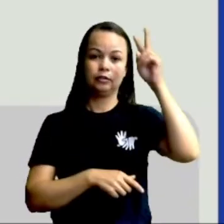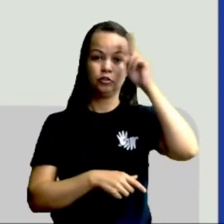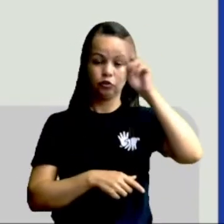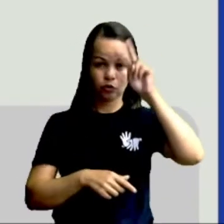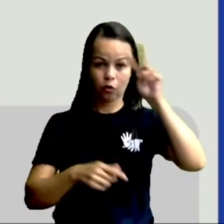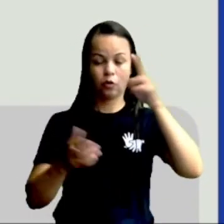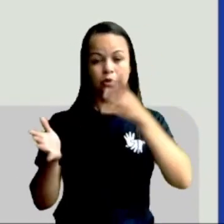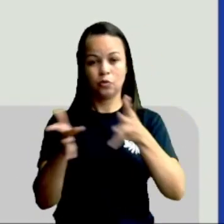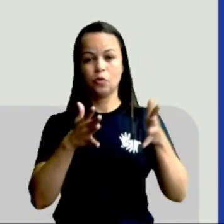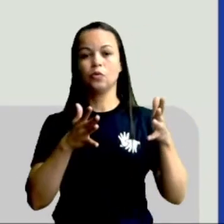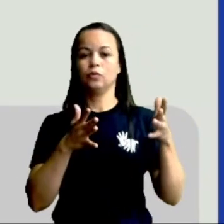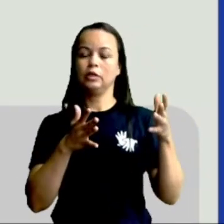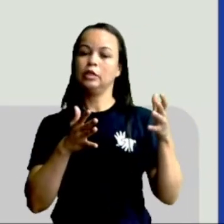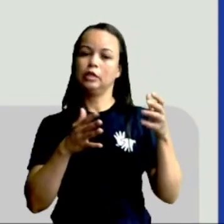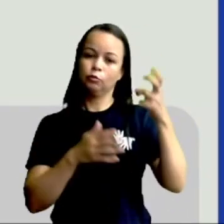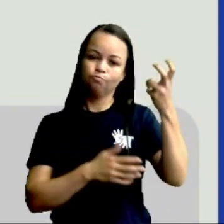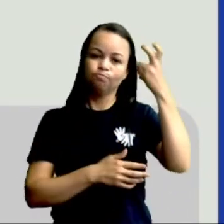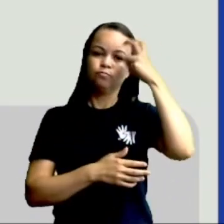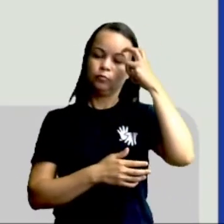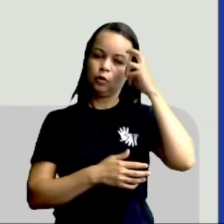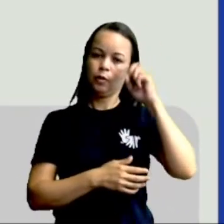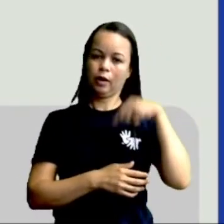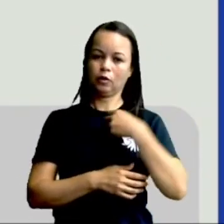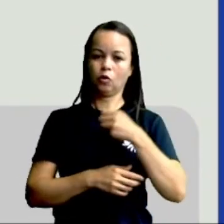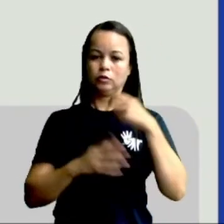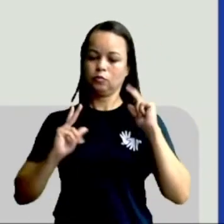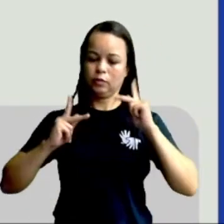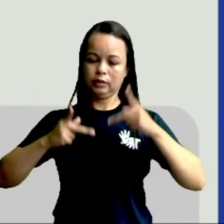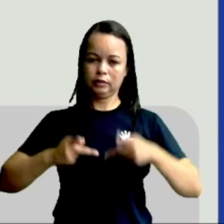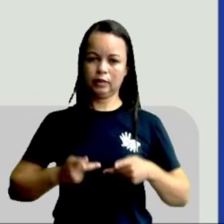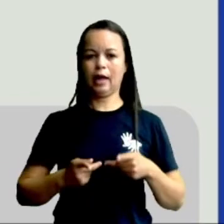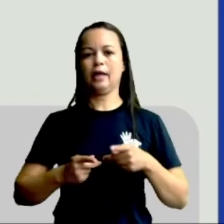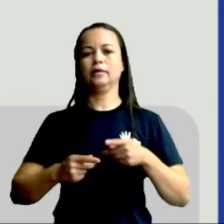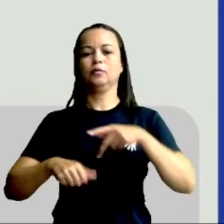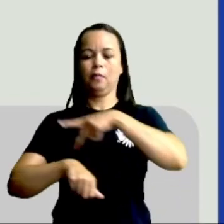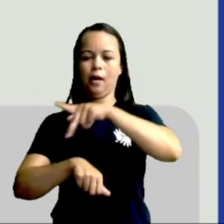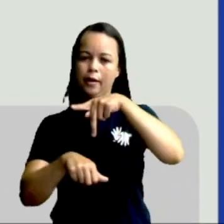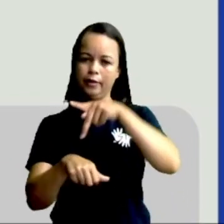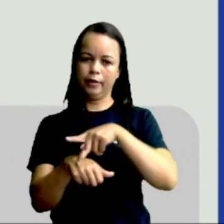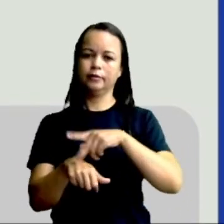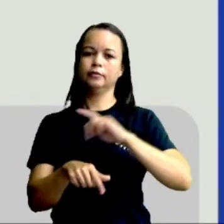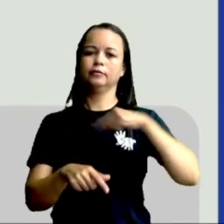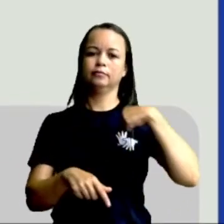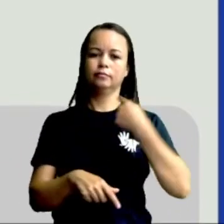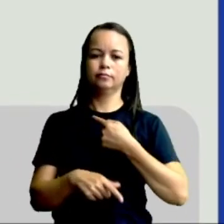para a humanidade, para o nosso país e para o nosso Nordeste. Tá certo?